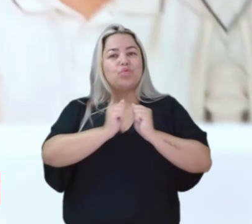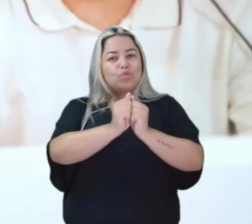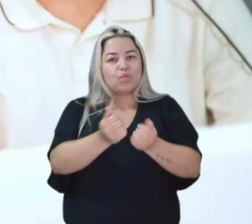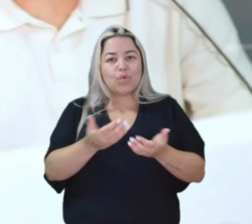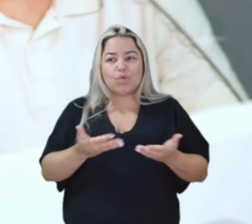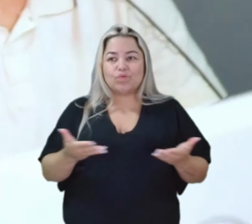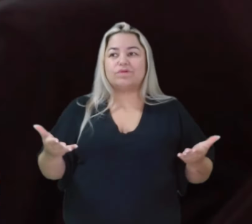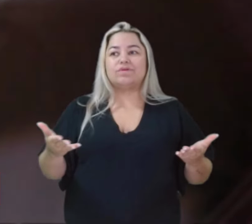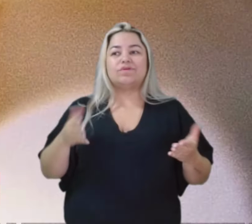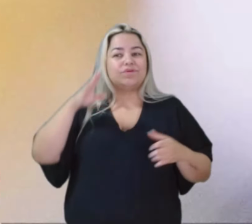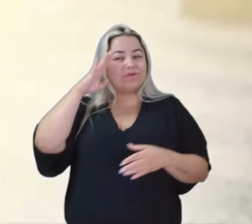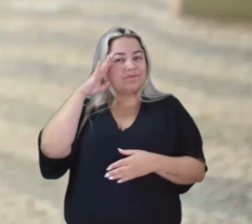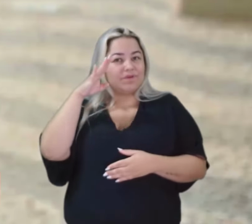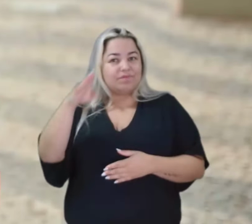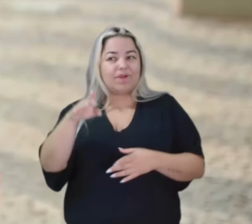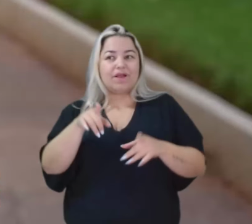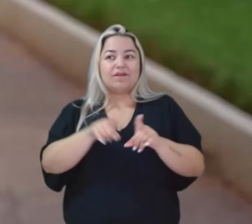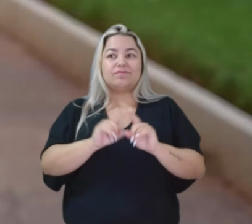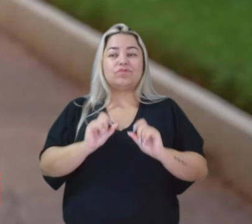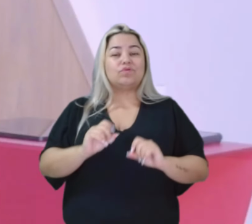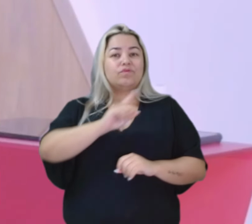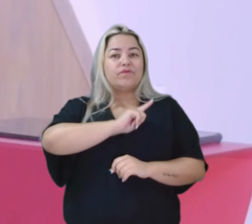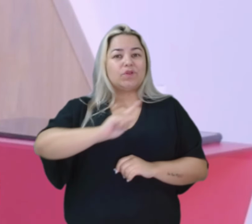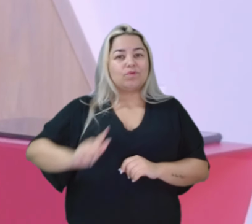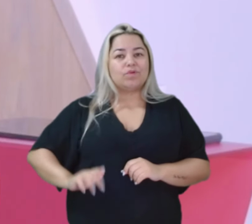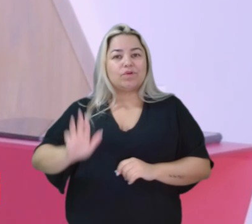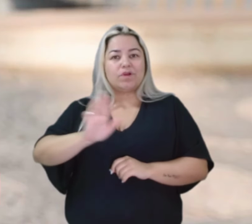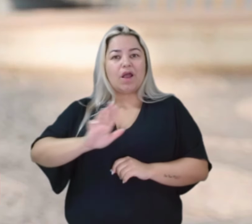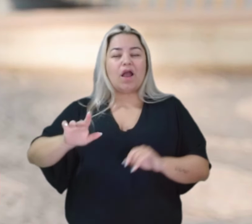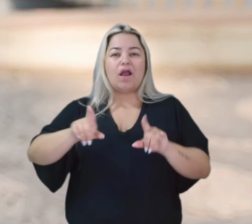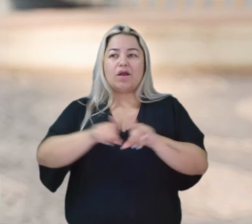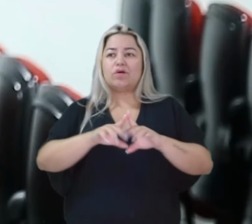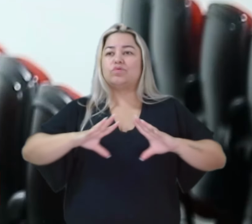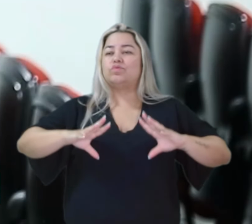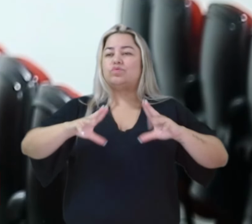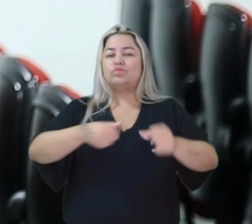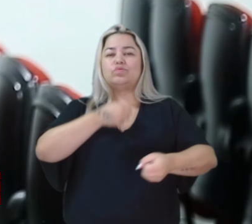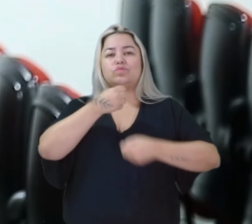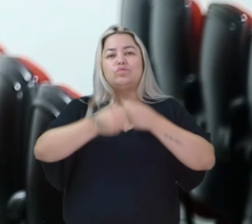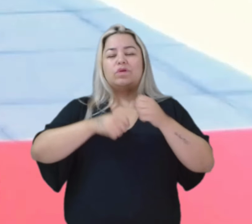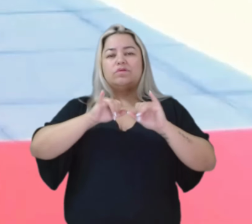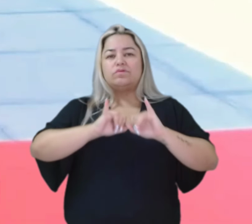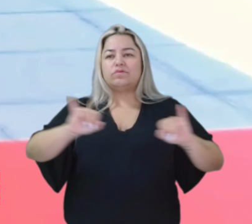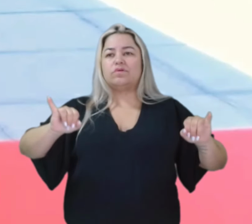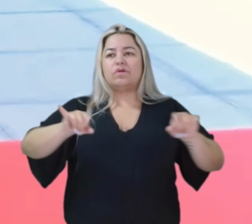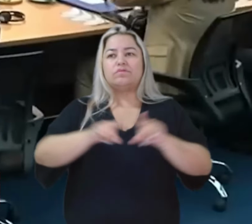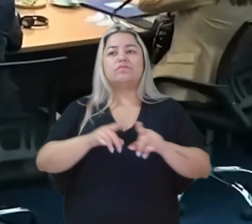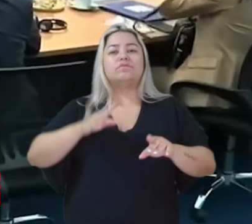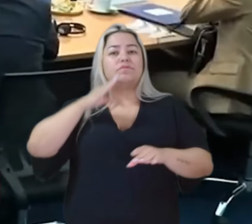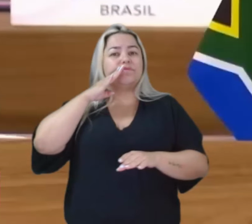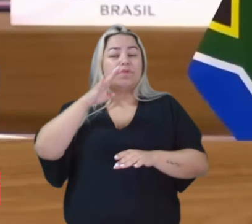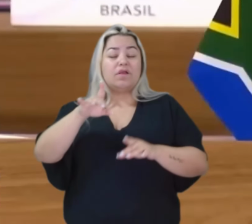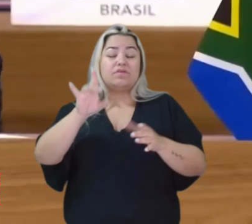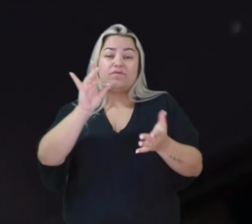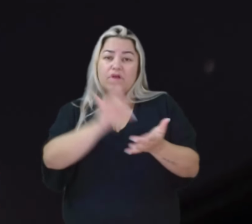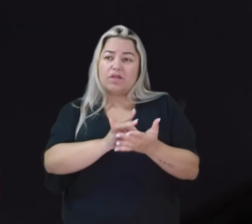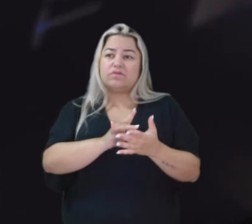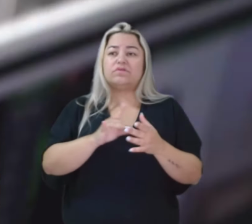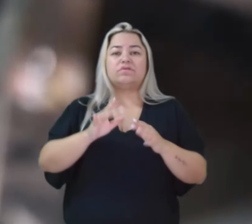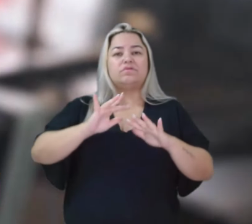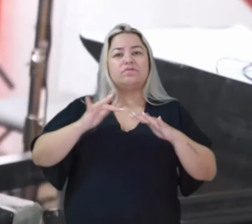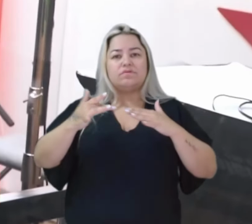juntas nos principais momentos do governo Lula, trazendo a cobertura completa dos principais fatos políticos nas